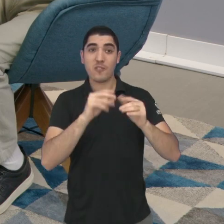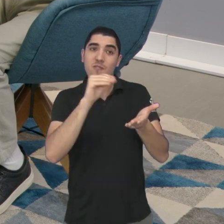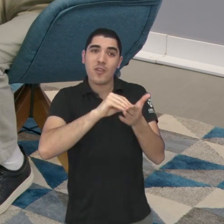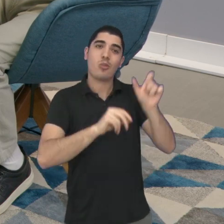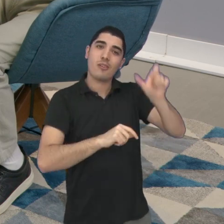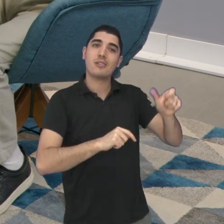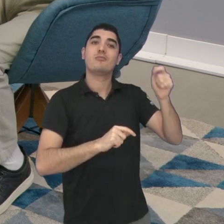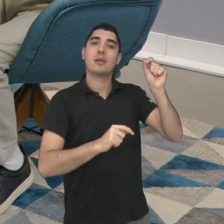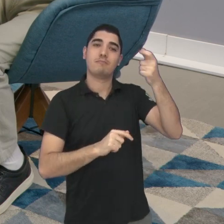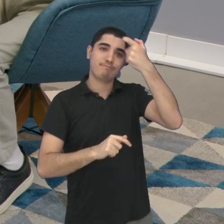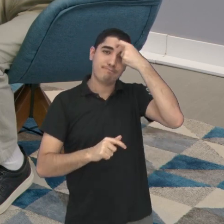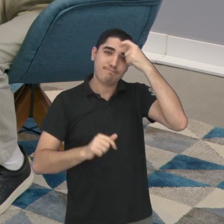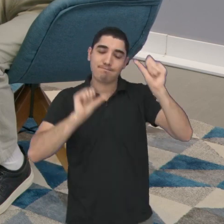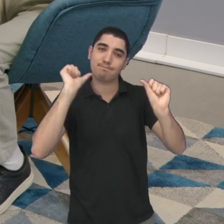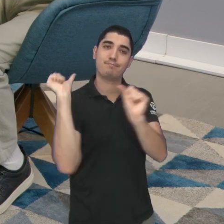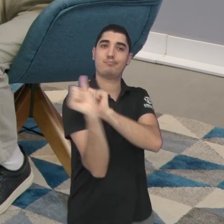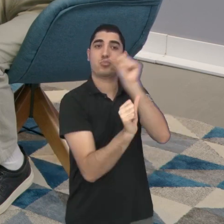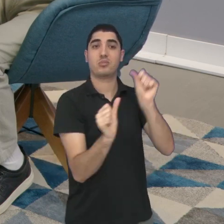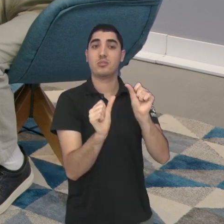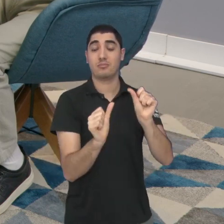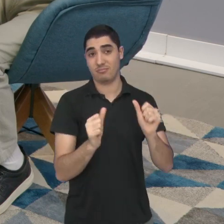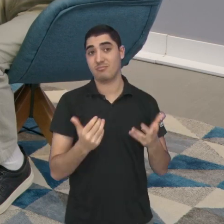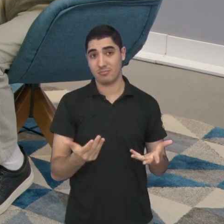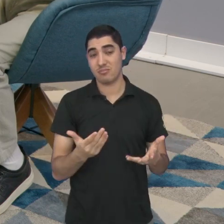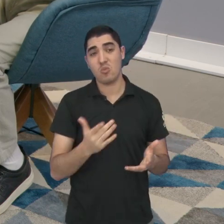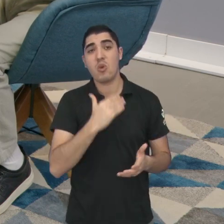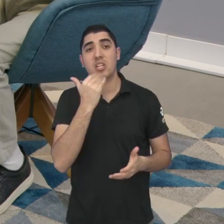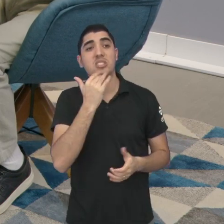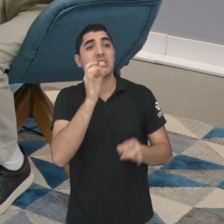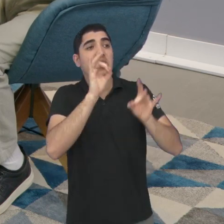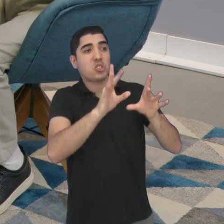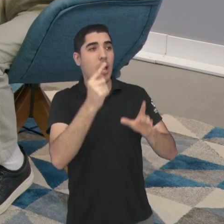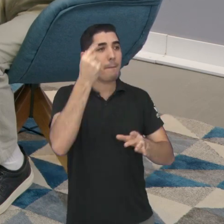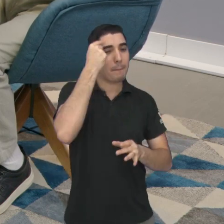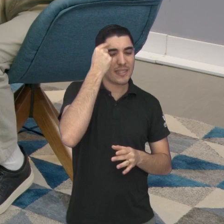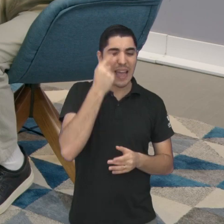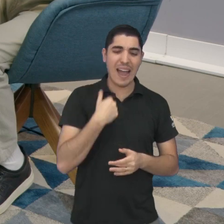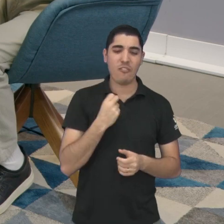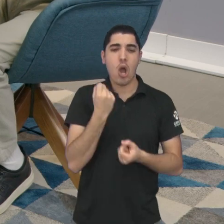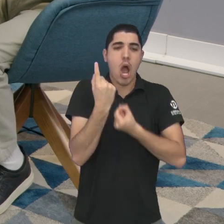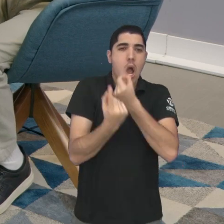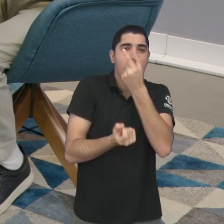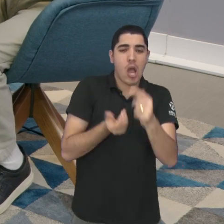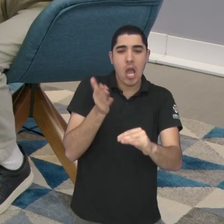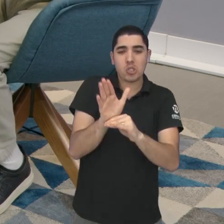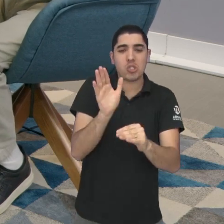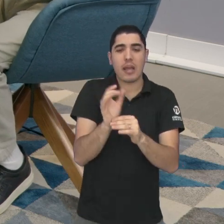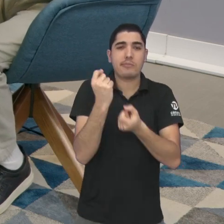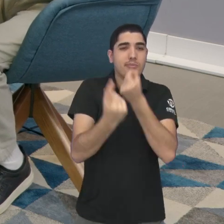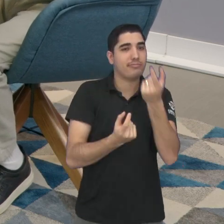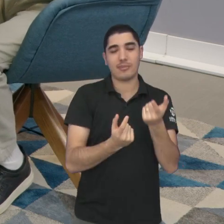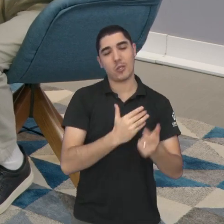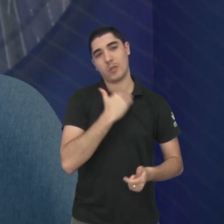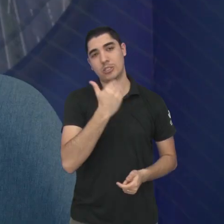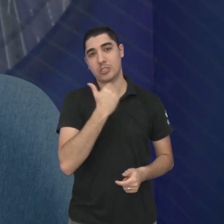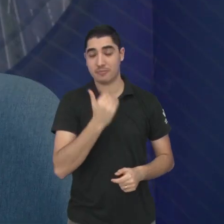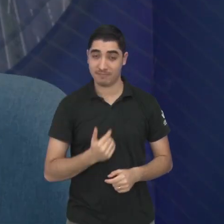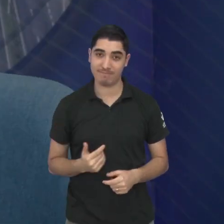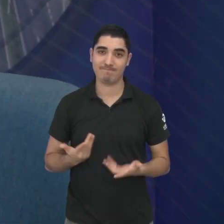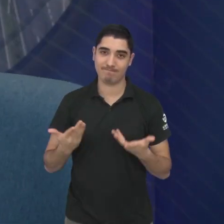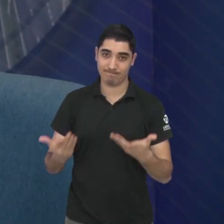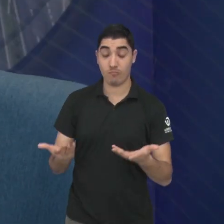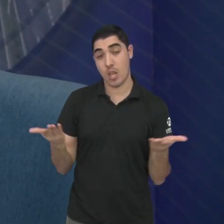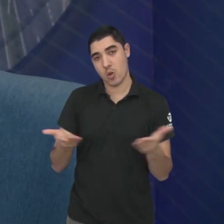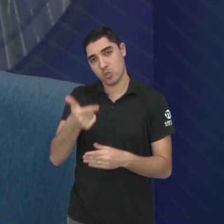porque infelizmente parece que só moralmente não é o suficiente para as pessoas, né, se mobilizarem realmente para resolver isso. Verdade. É isso. Bom, a gente vai